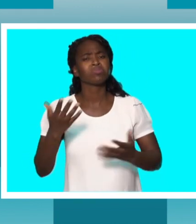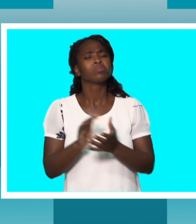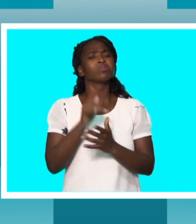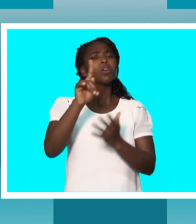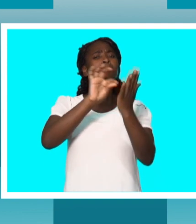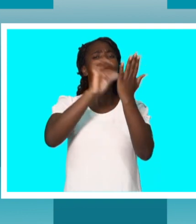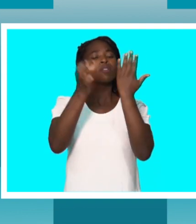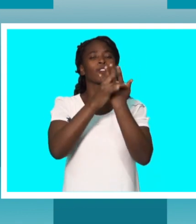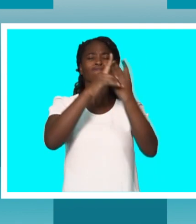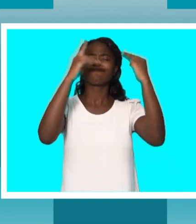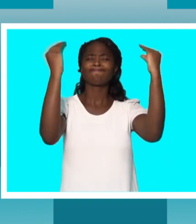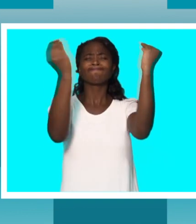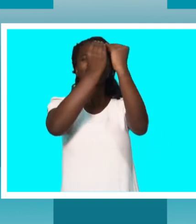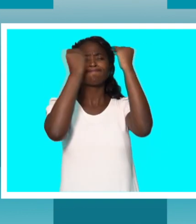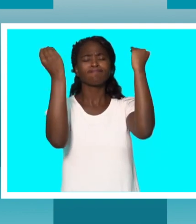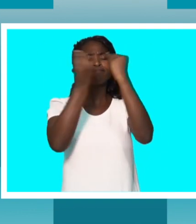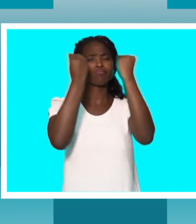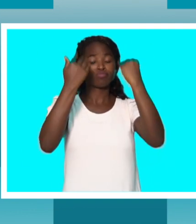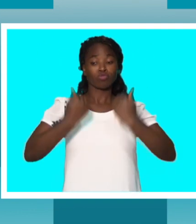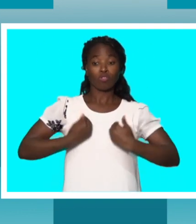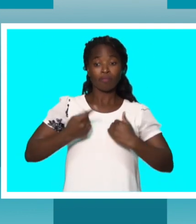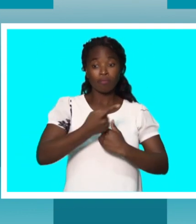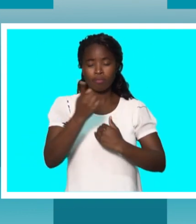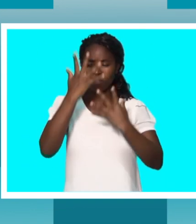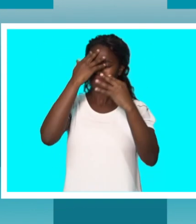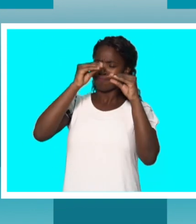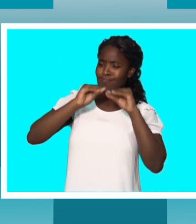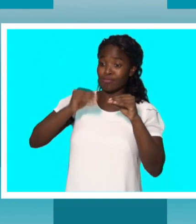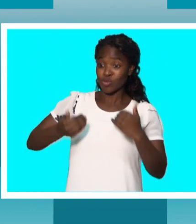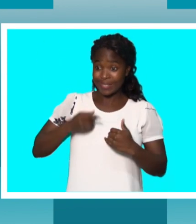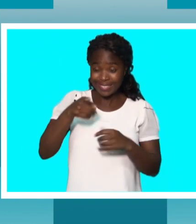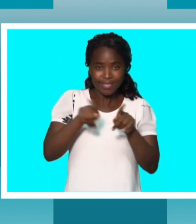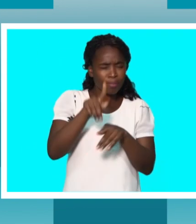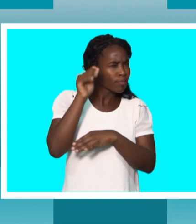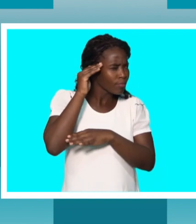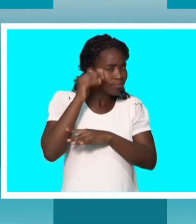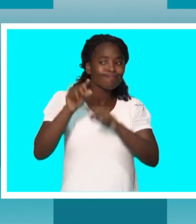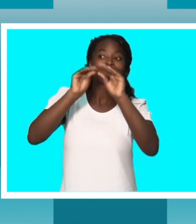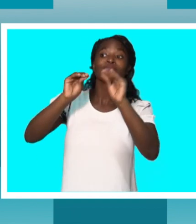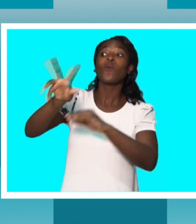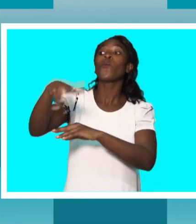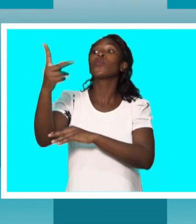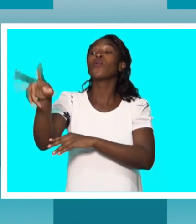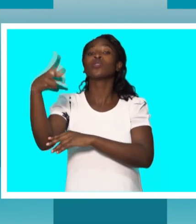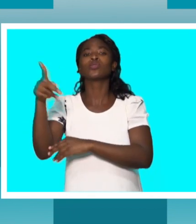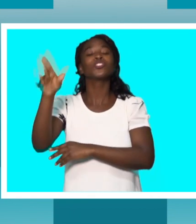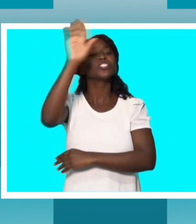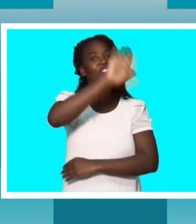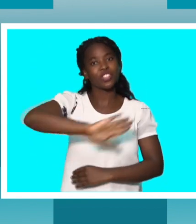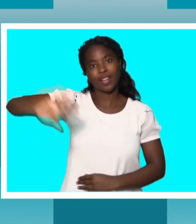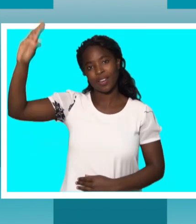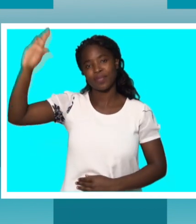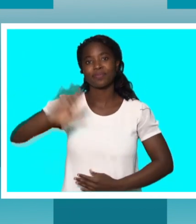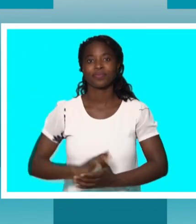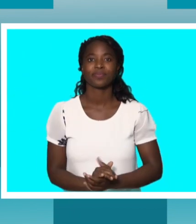camada social, a Amodefa tem capacitado jovens que replicam informações sobre este assunto para outros jovens e